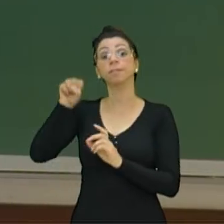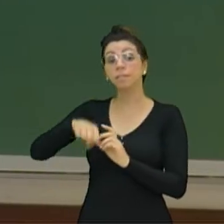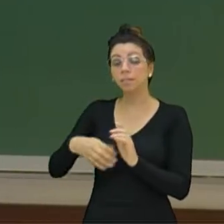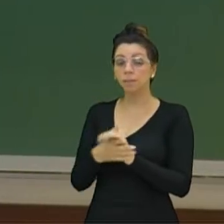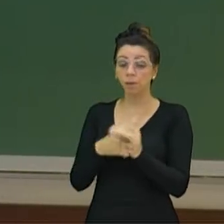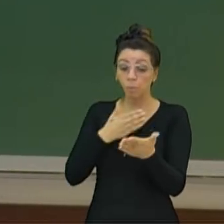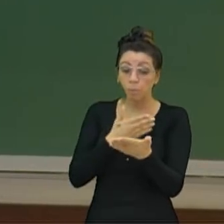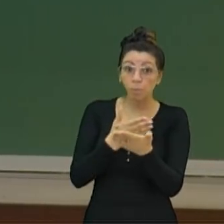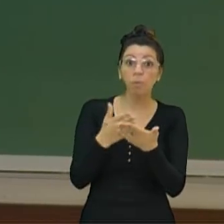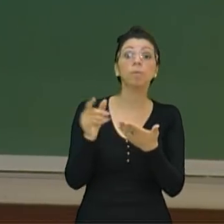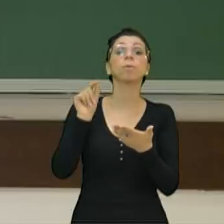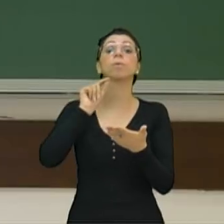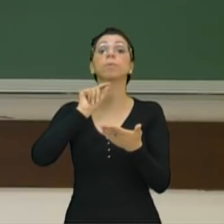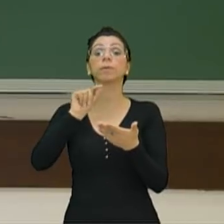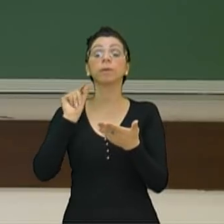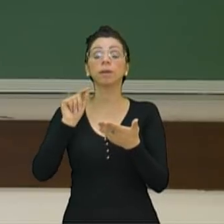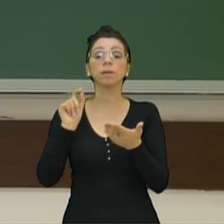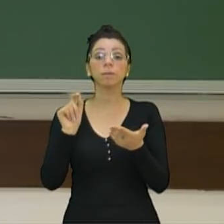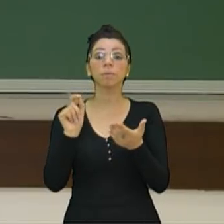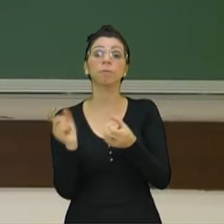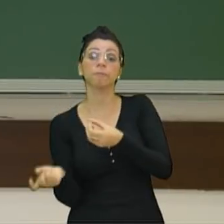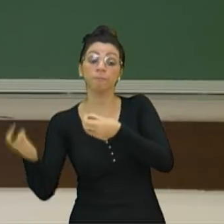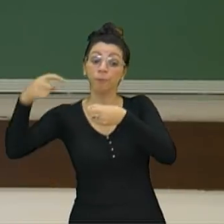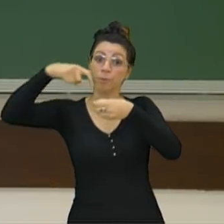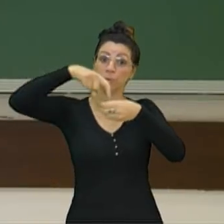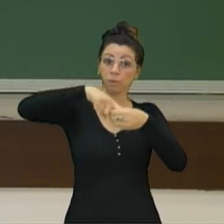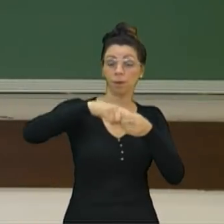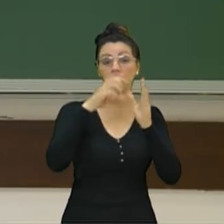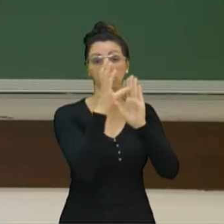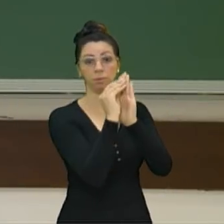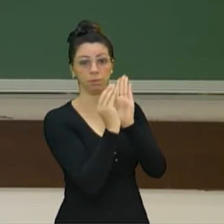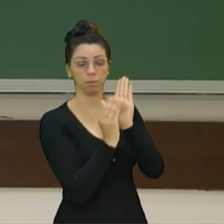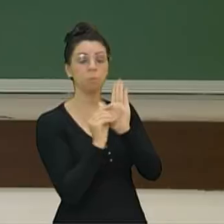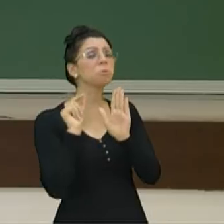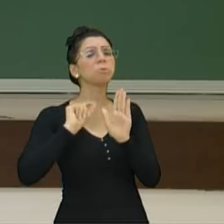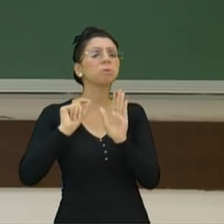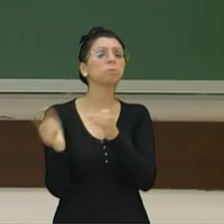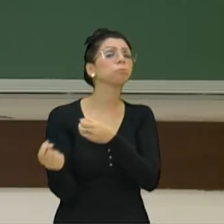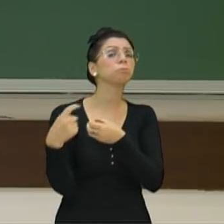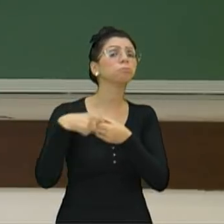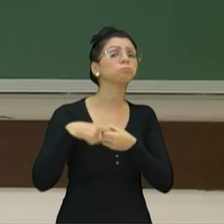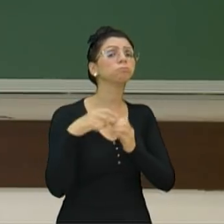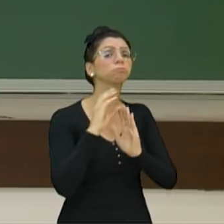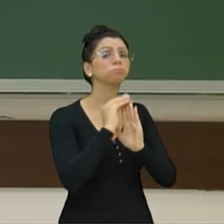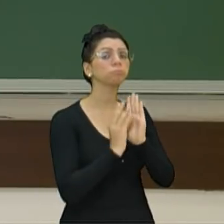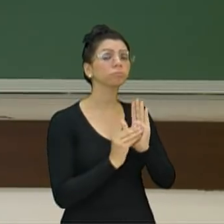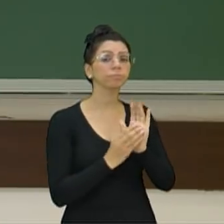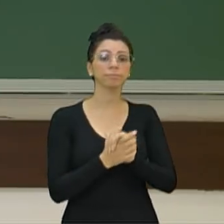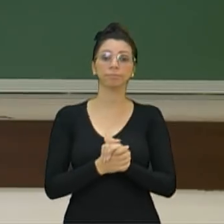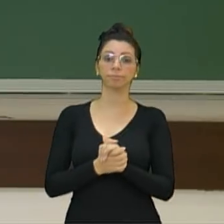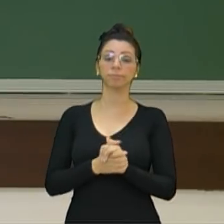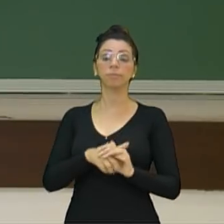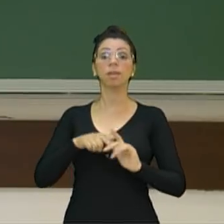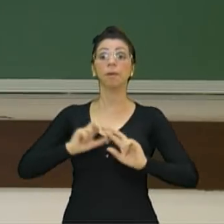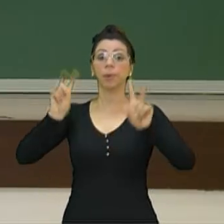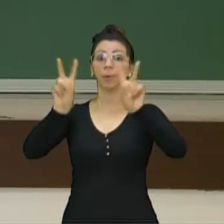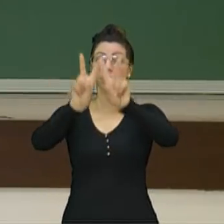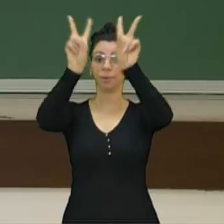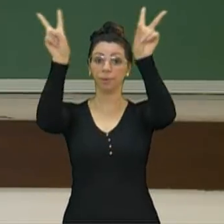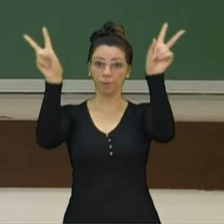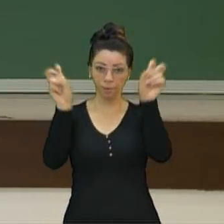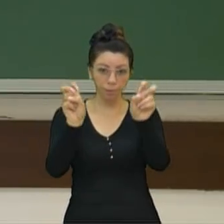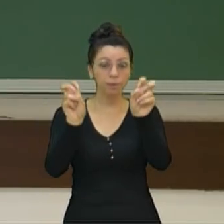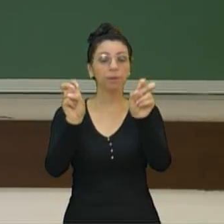fazer retomada de conteúdos. Então, o que é uma retomada de conteúdo? Nós vamos ver assuntos